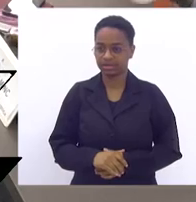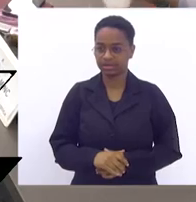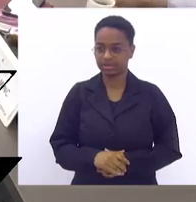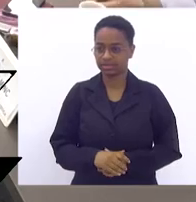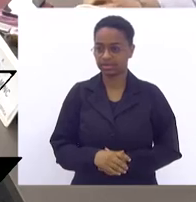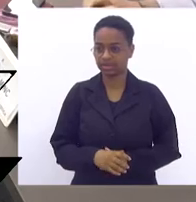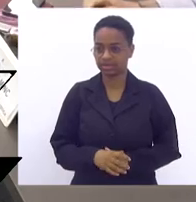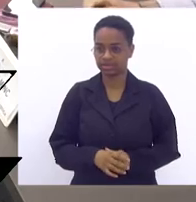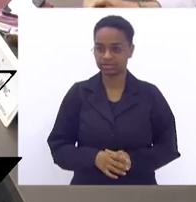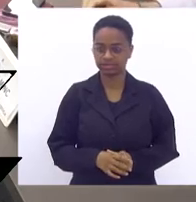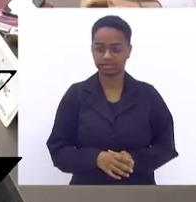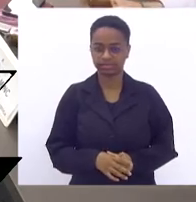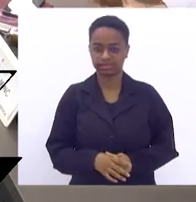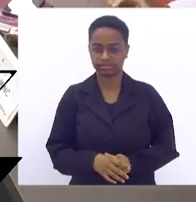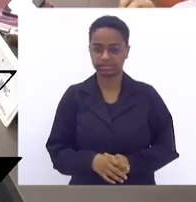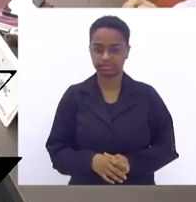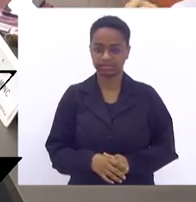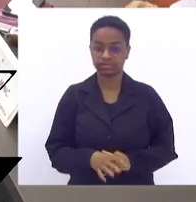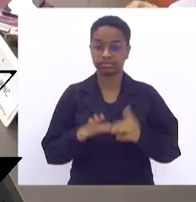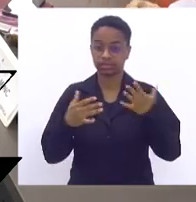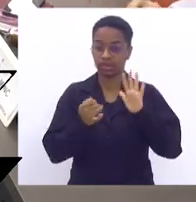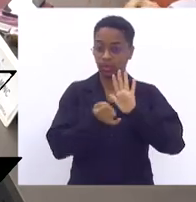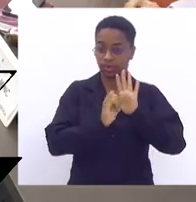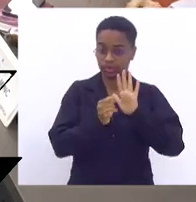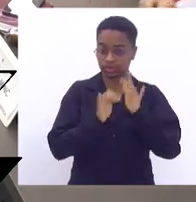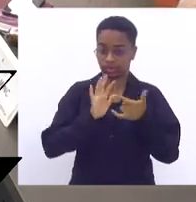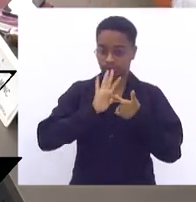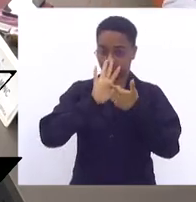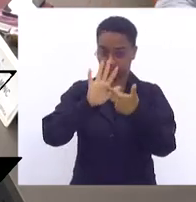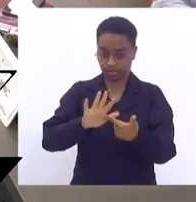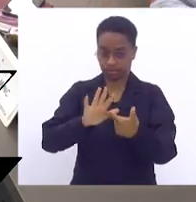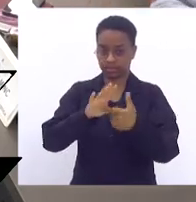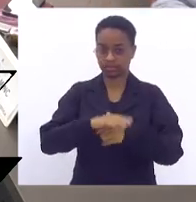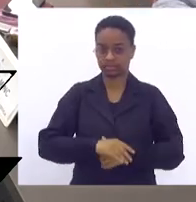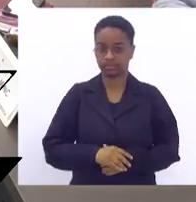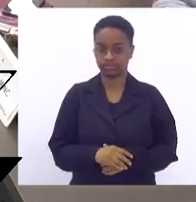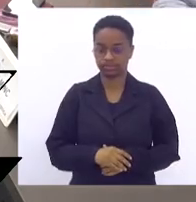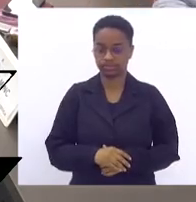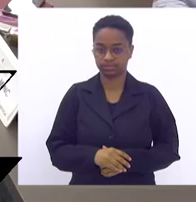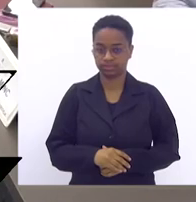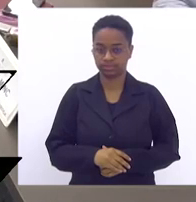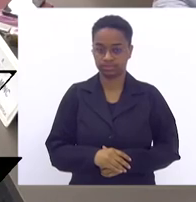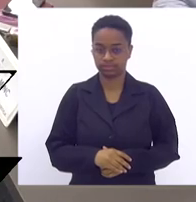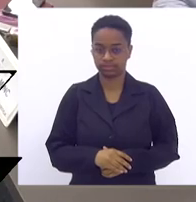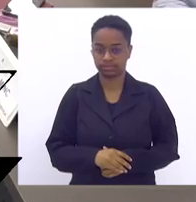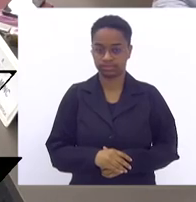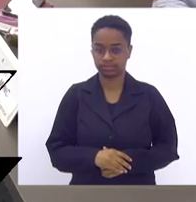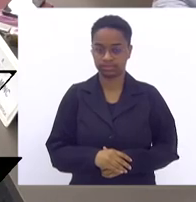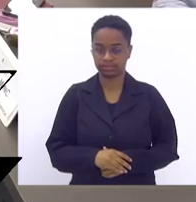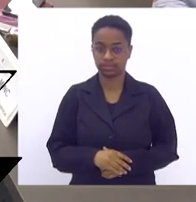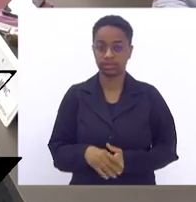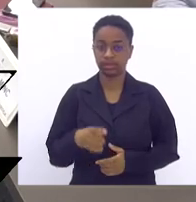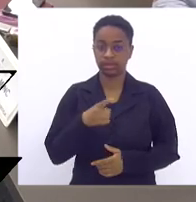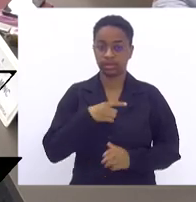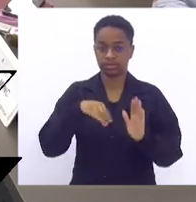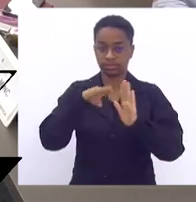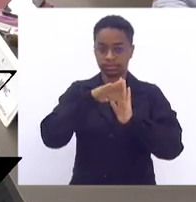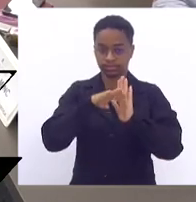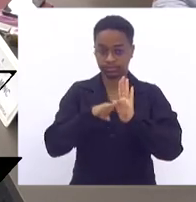Bem, conforme edital de convocação, a gente tem uma questão de